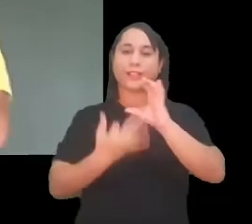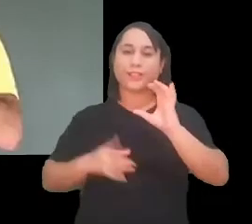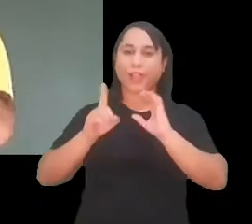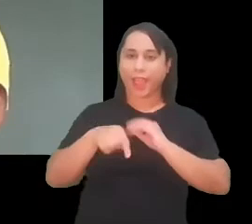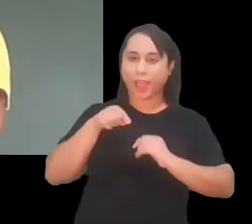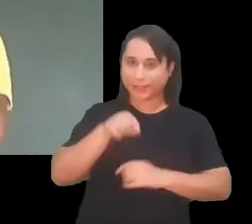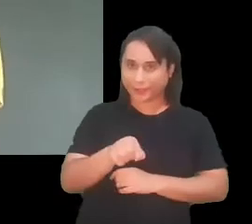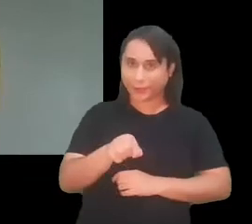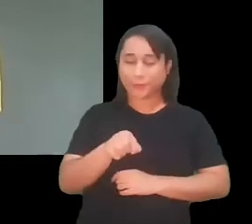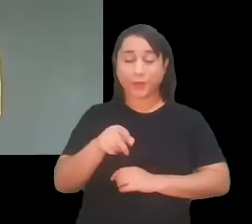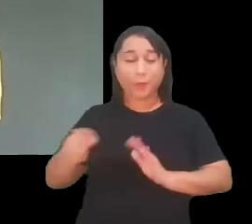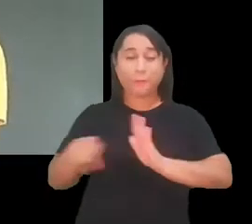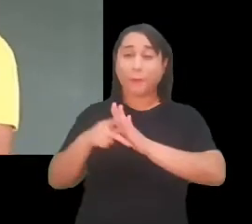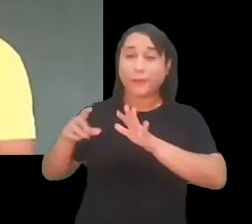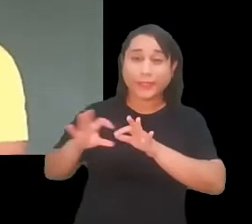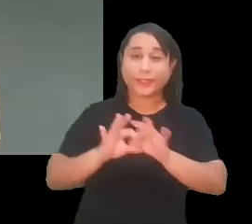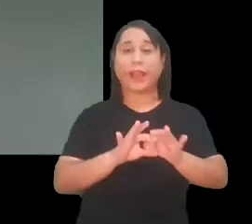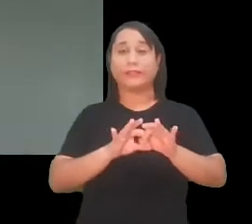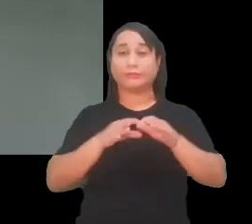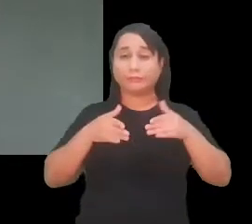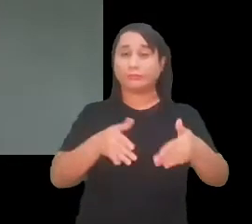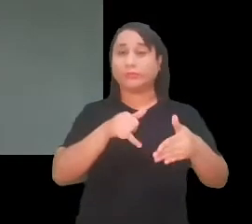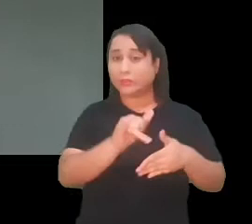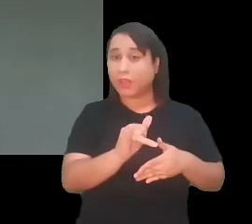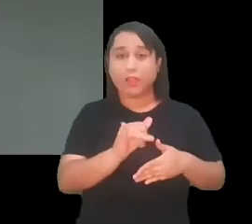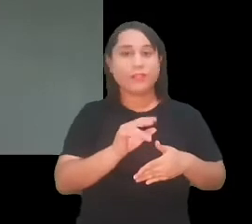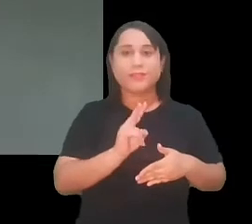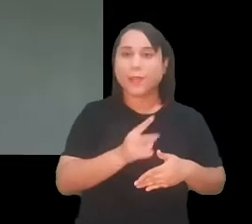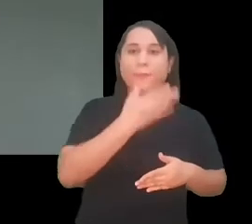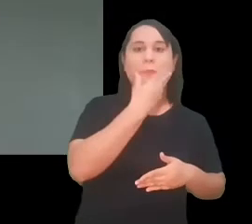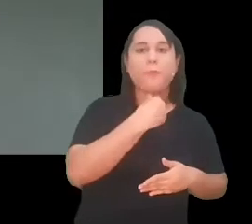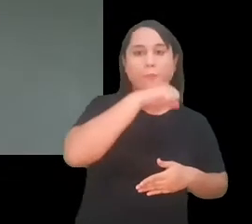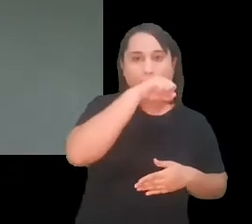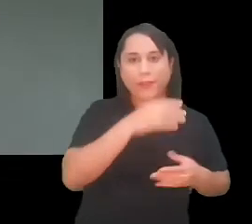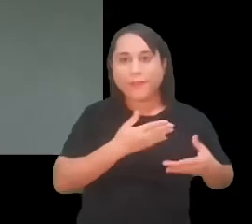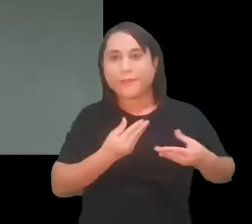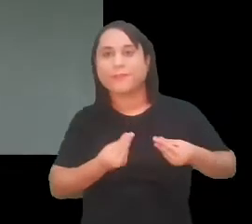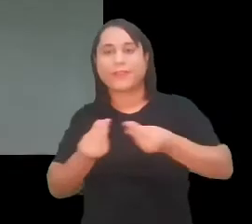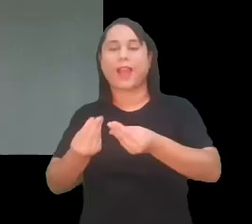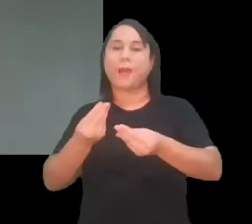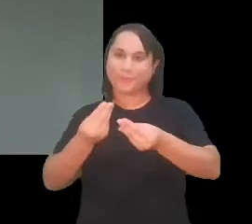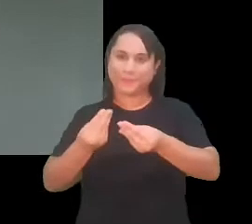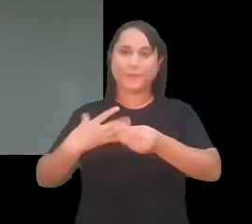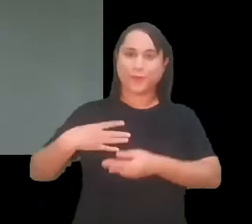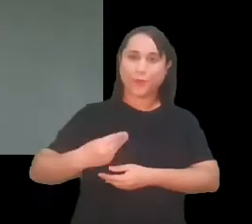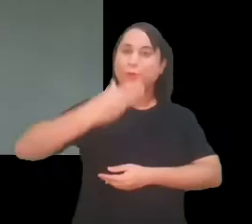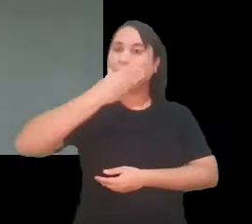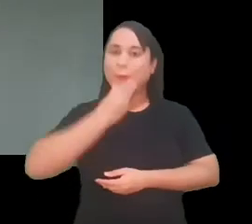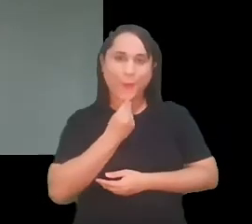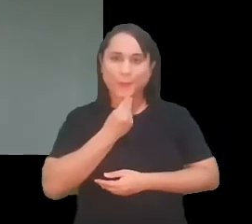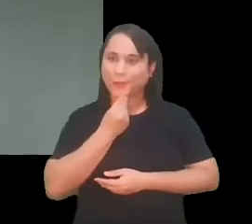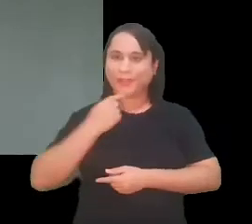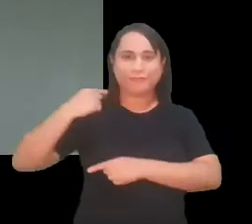holândrica, que ela é restrita ao sexo, ela passa sempre de pais para filhos homens, e isso não tem como se desfazer dentro da